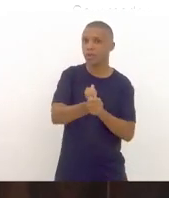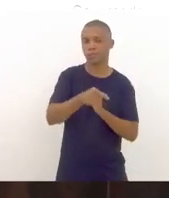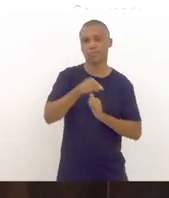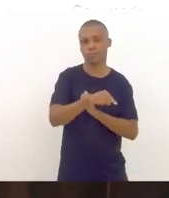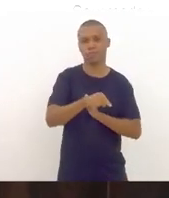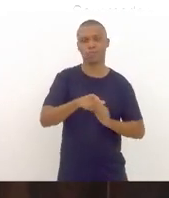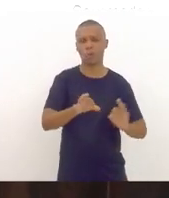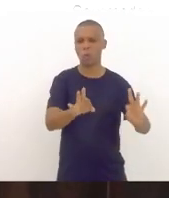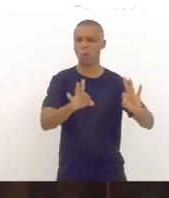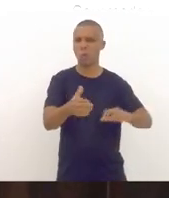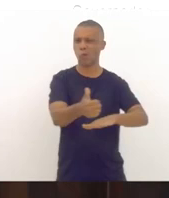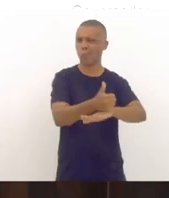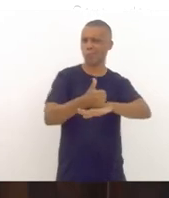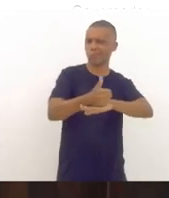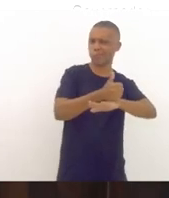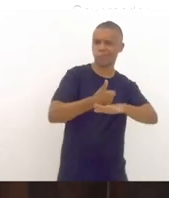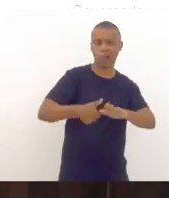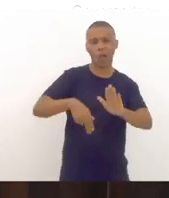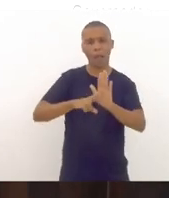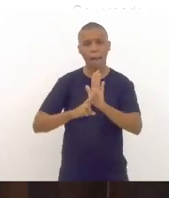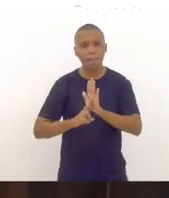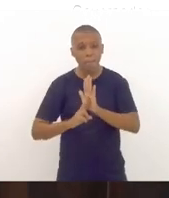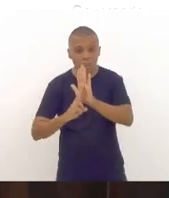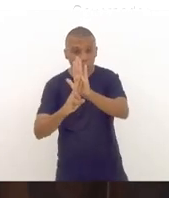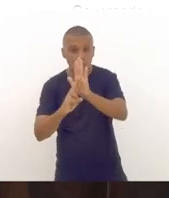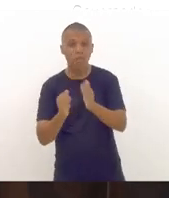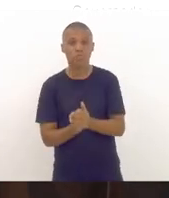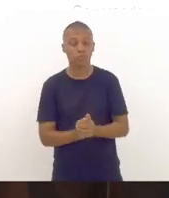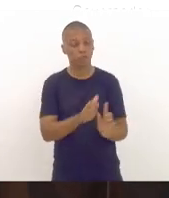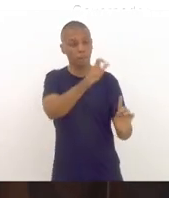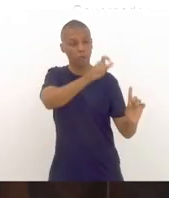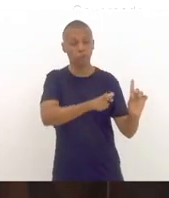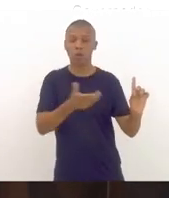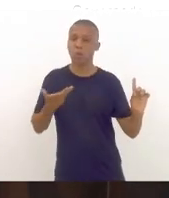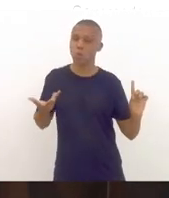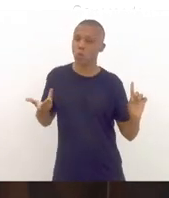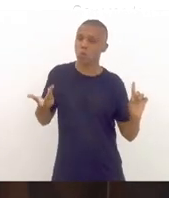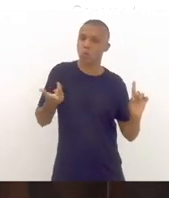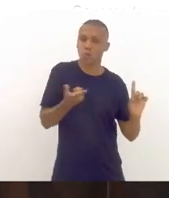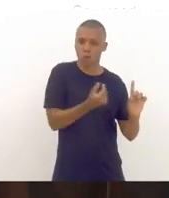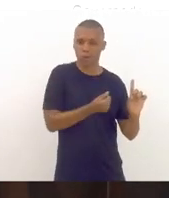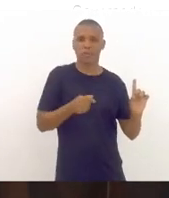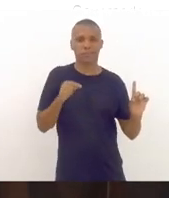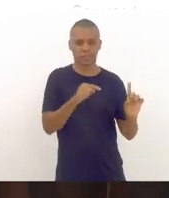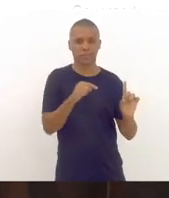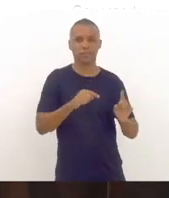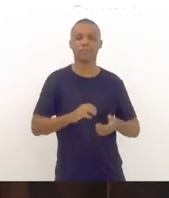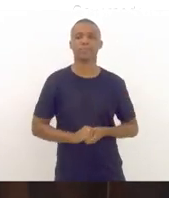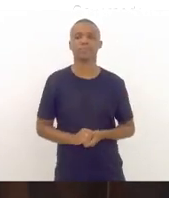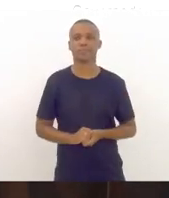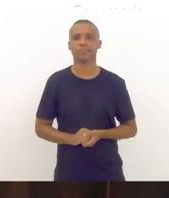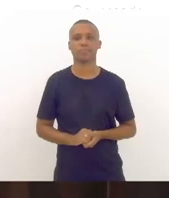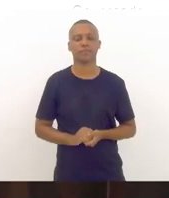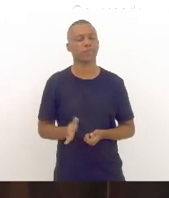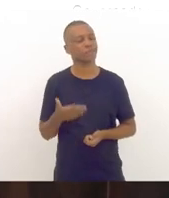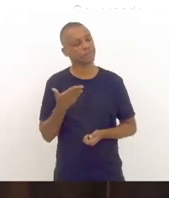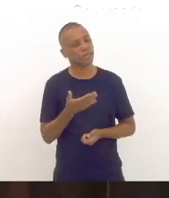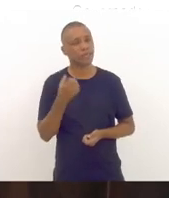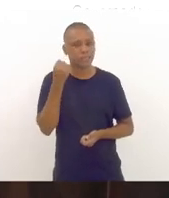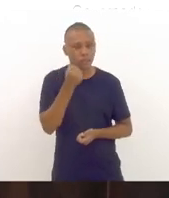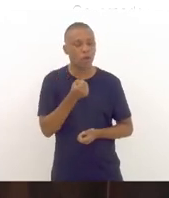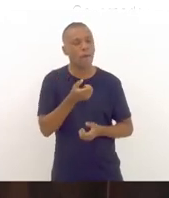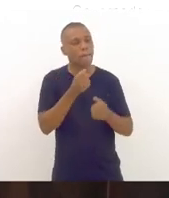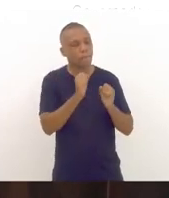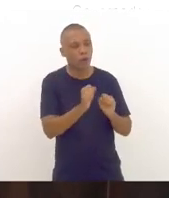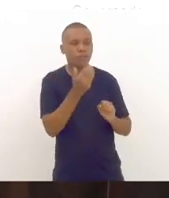craque, embaixador, um ser humano incrível. E, senador, pode contar